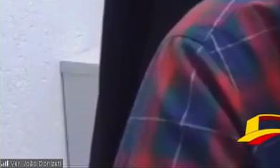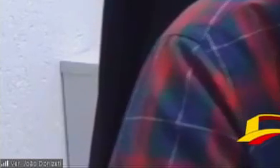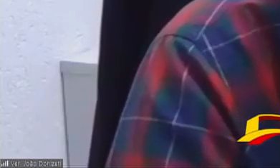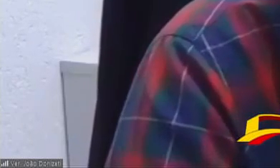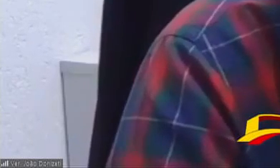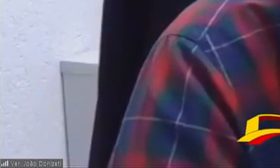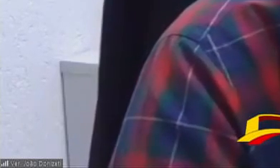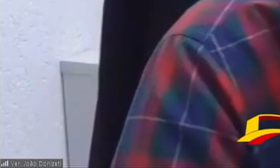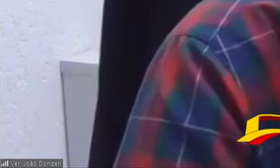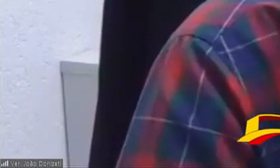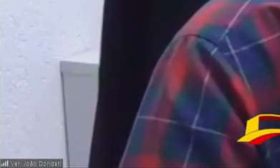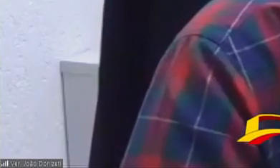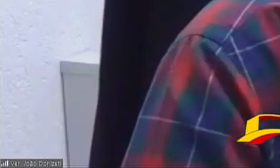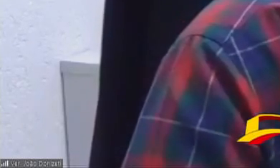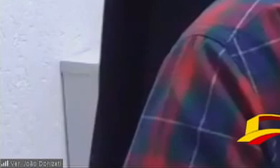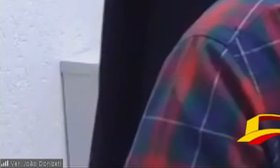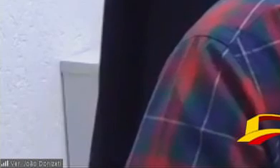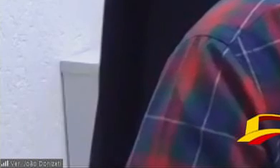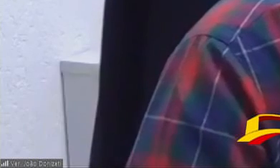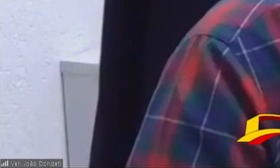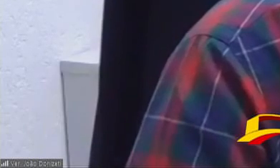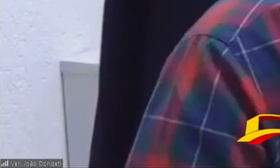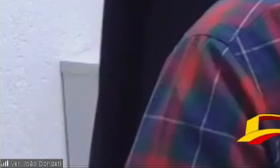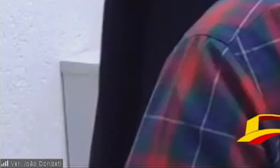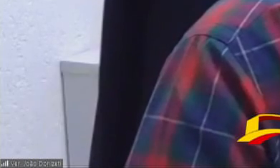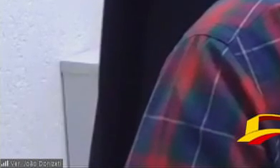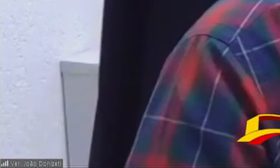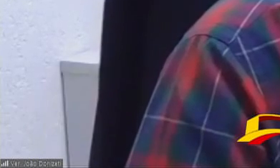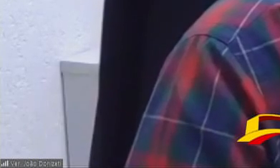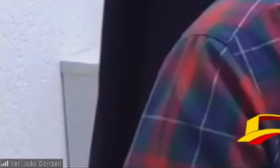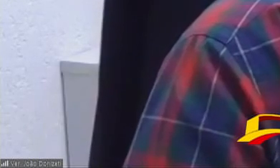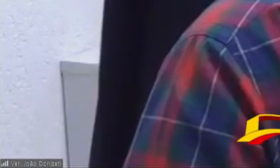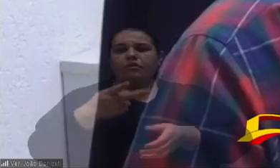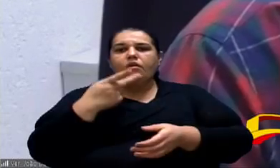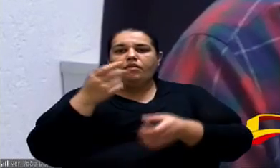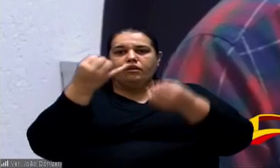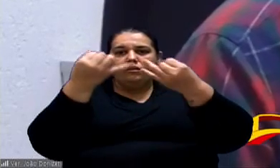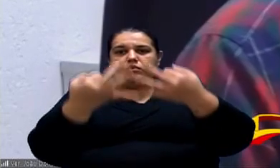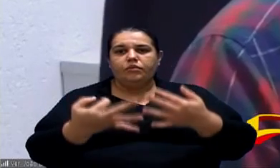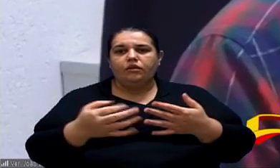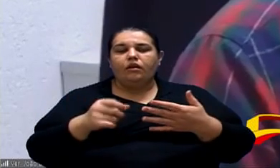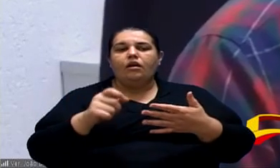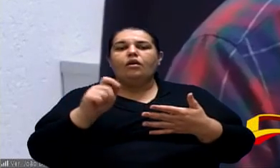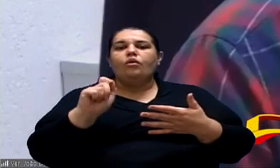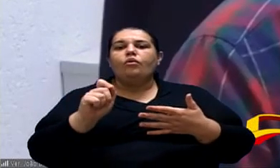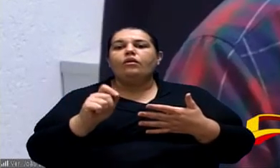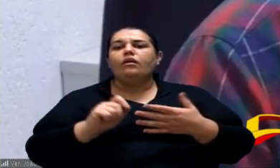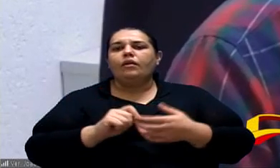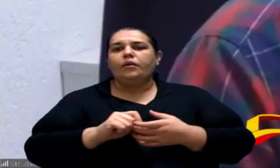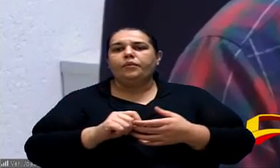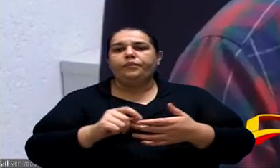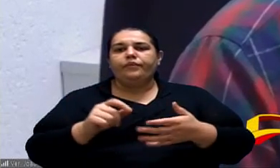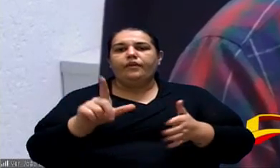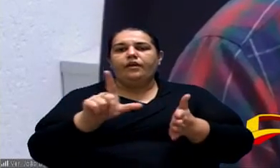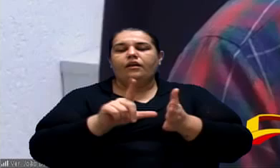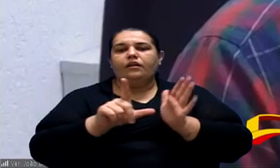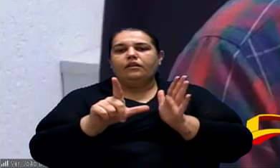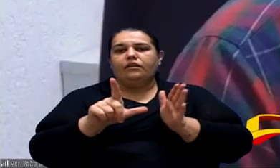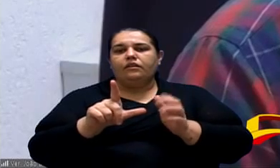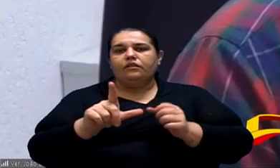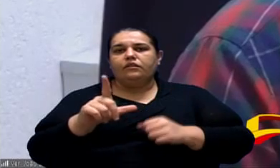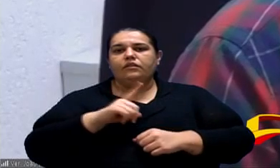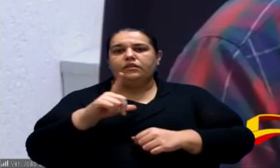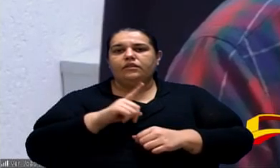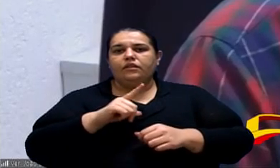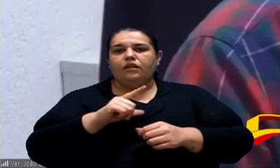E a lei anterior, é bom que vocês saibam, que diz o seguinte, e que vai ser mantido no seu